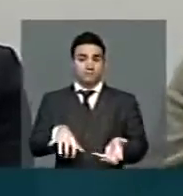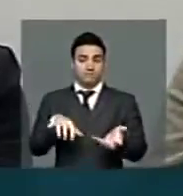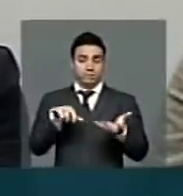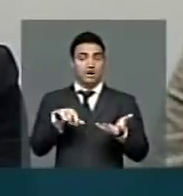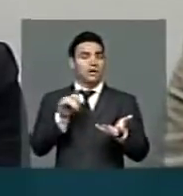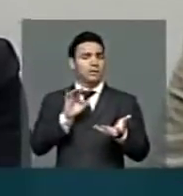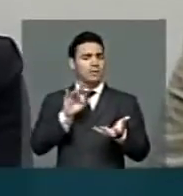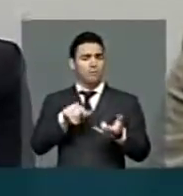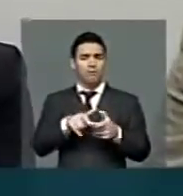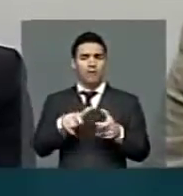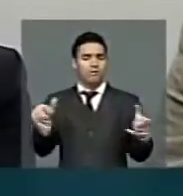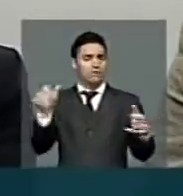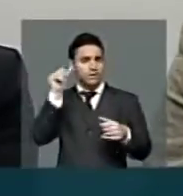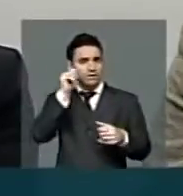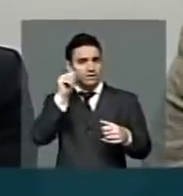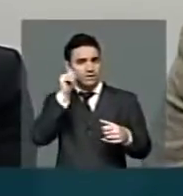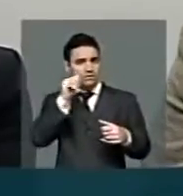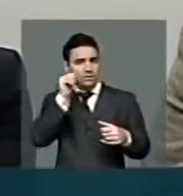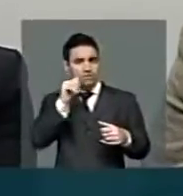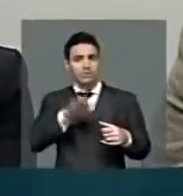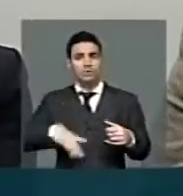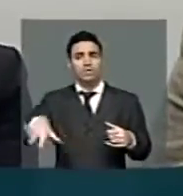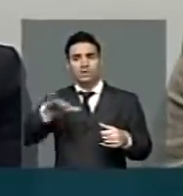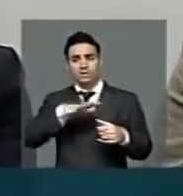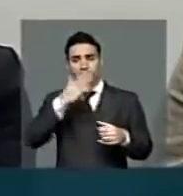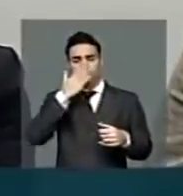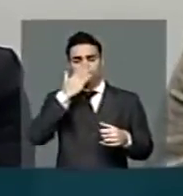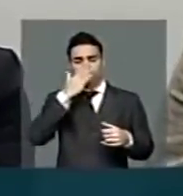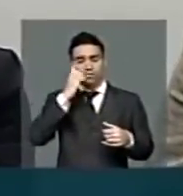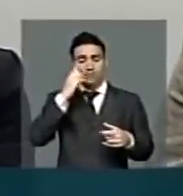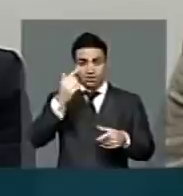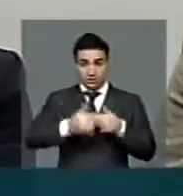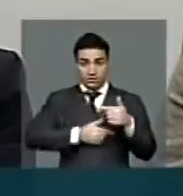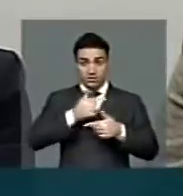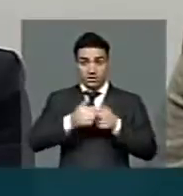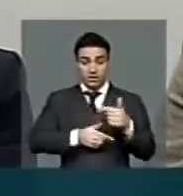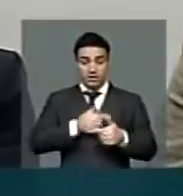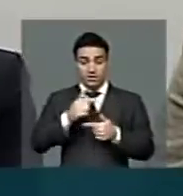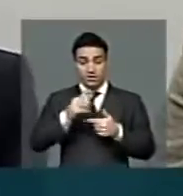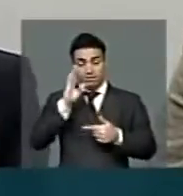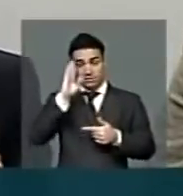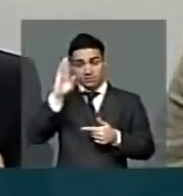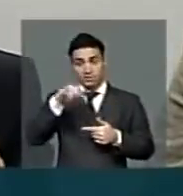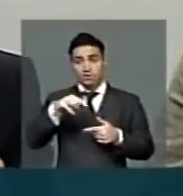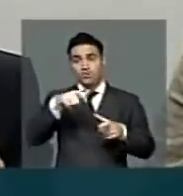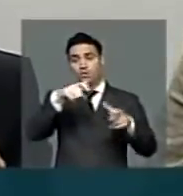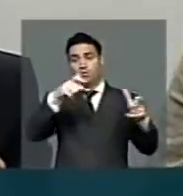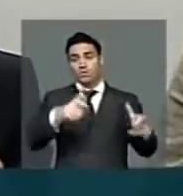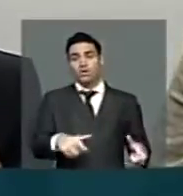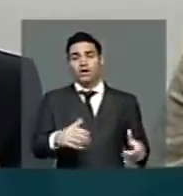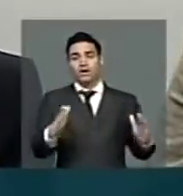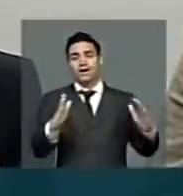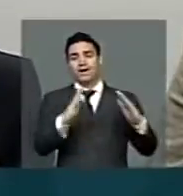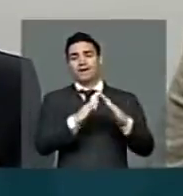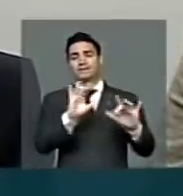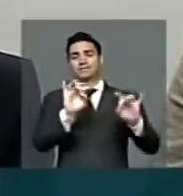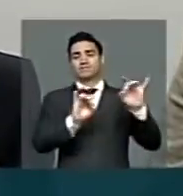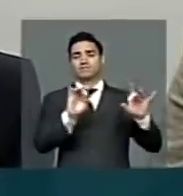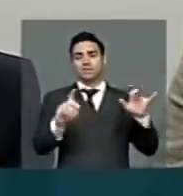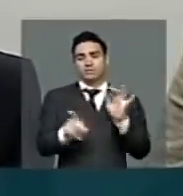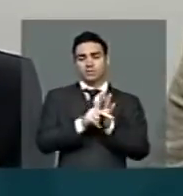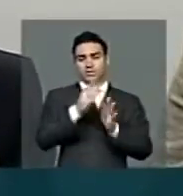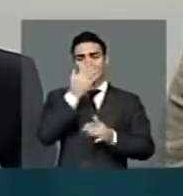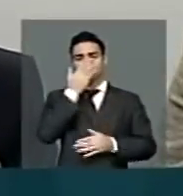mulheres, o proletariado da prostituição, digamos assim, exerce seu trabalho, sua profissão, numa casa de prostituição.